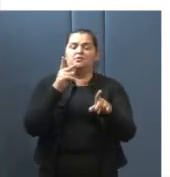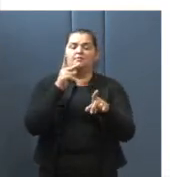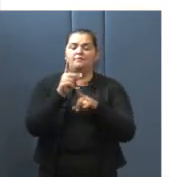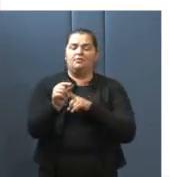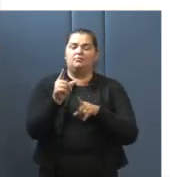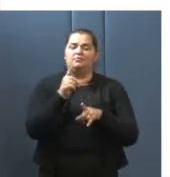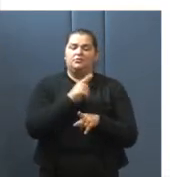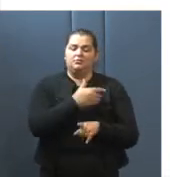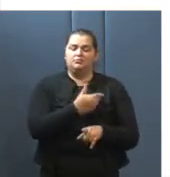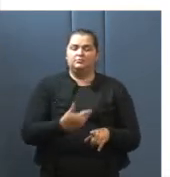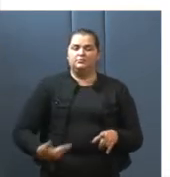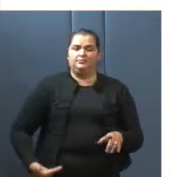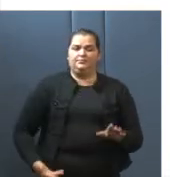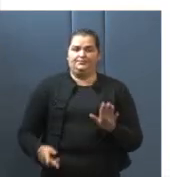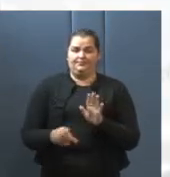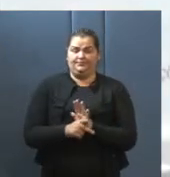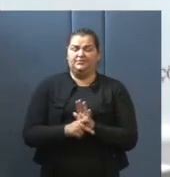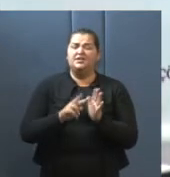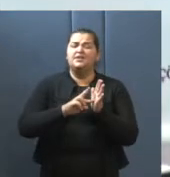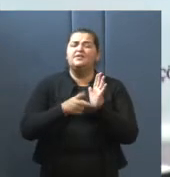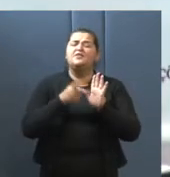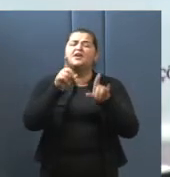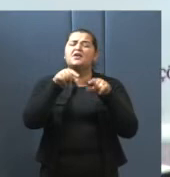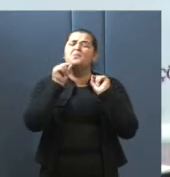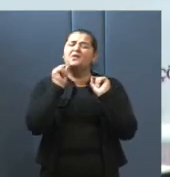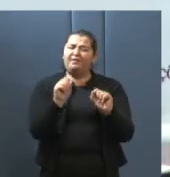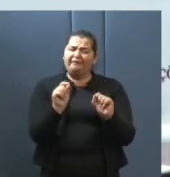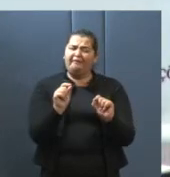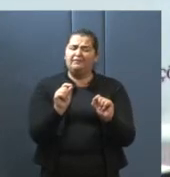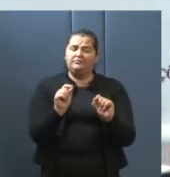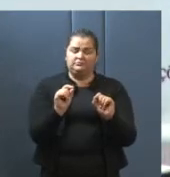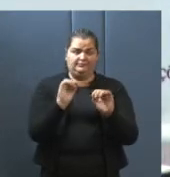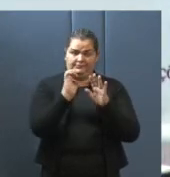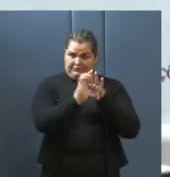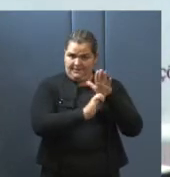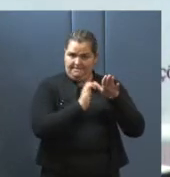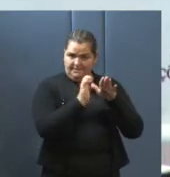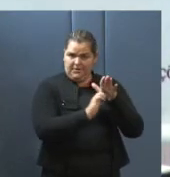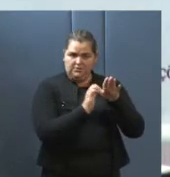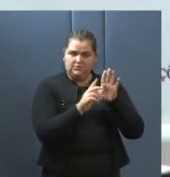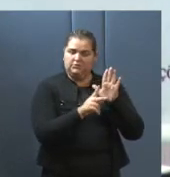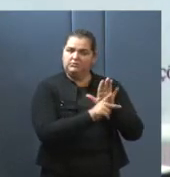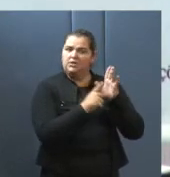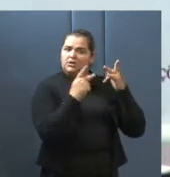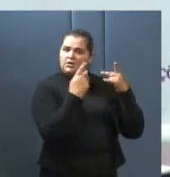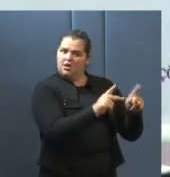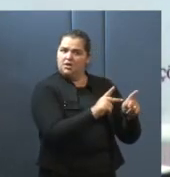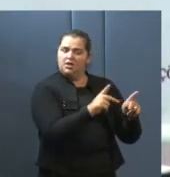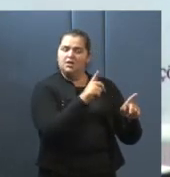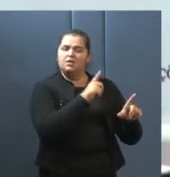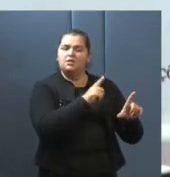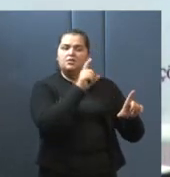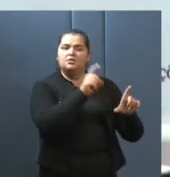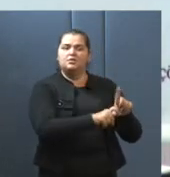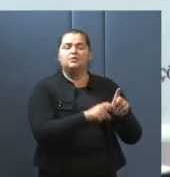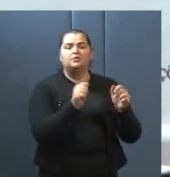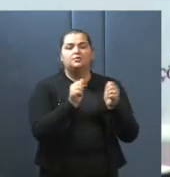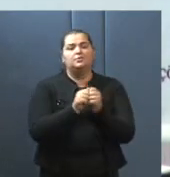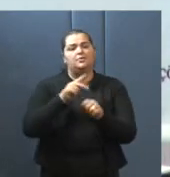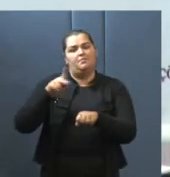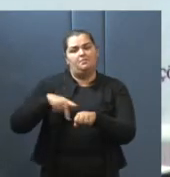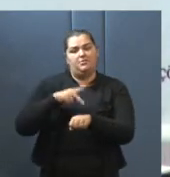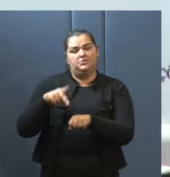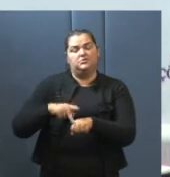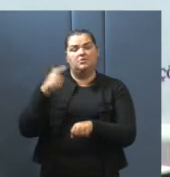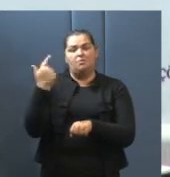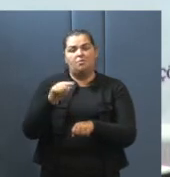ordem pública. O que isso significa dizer? Uma empresa privada que detém um débito com um país não pode levar, em